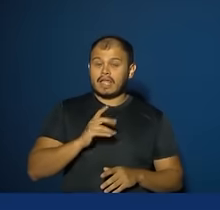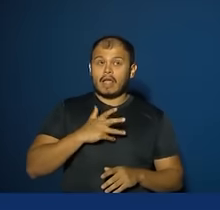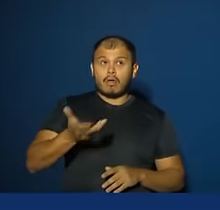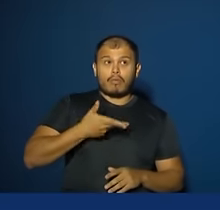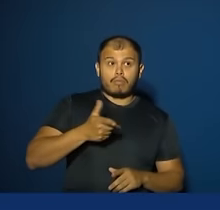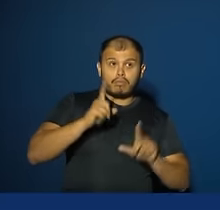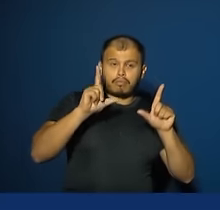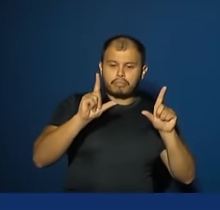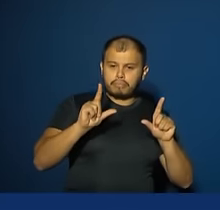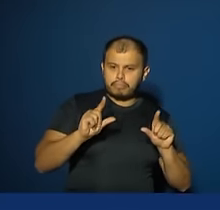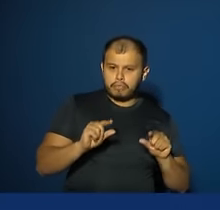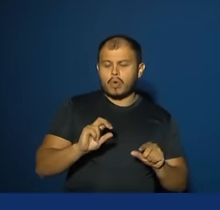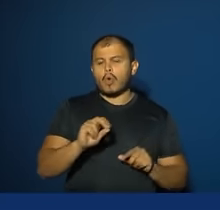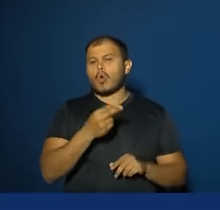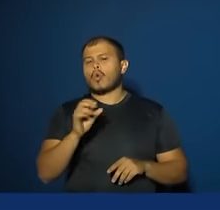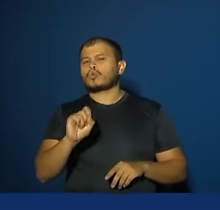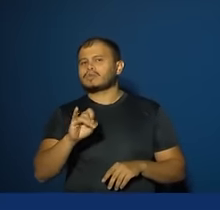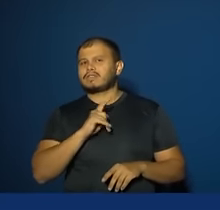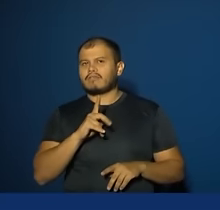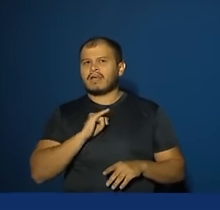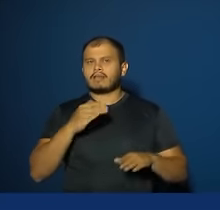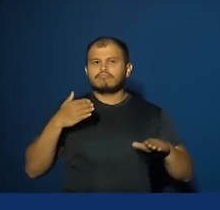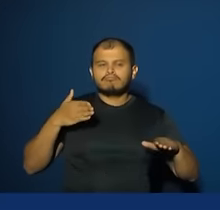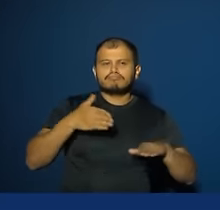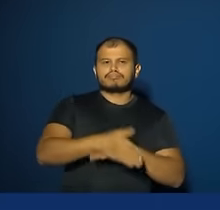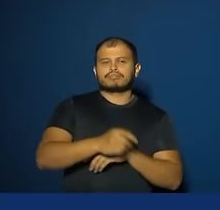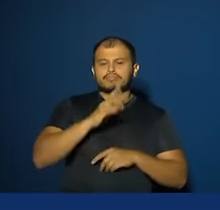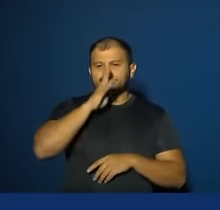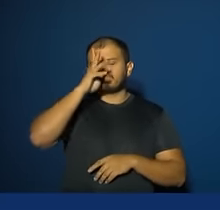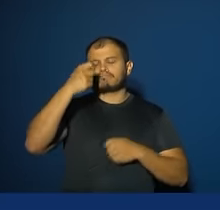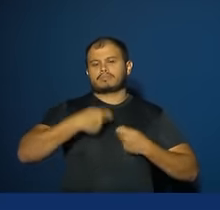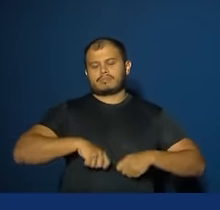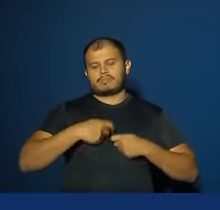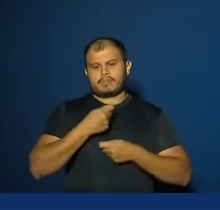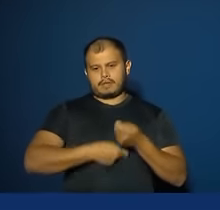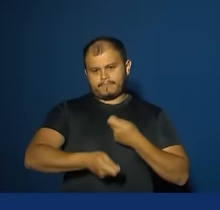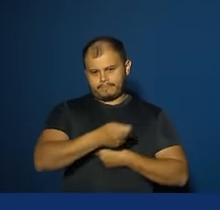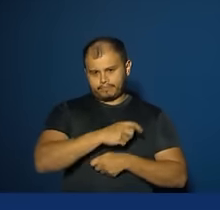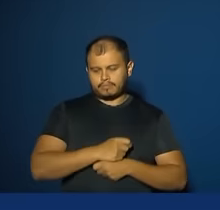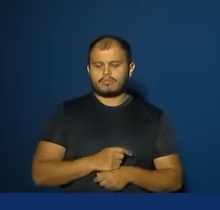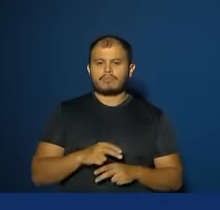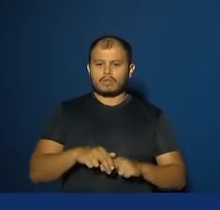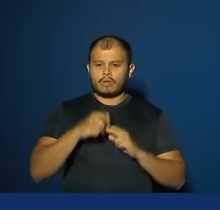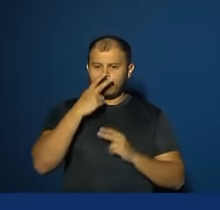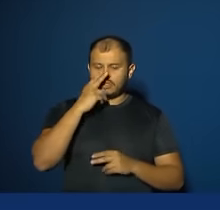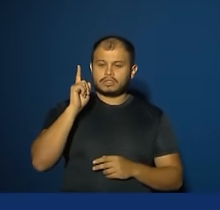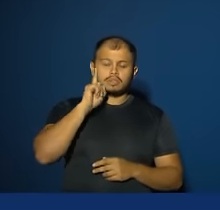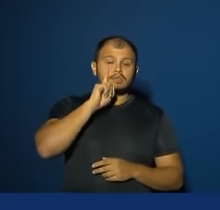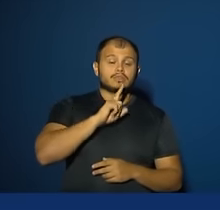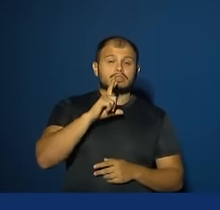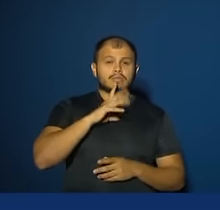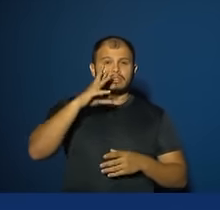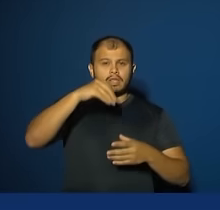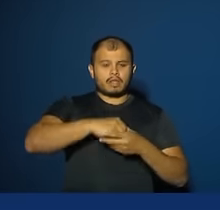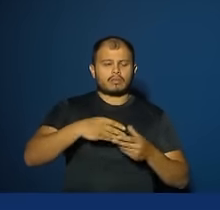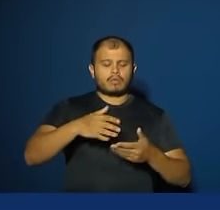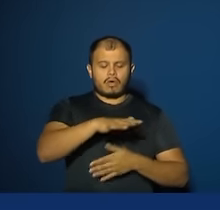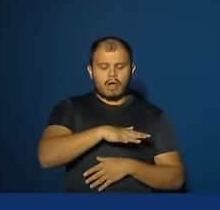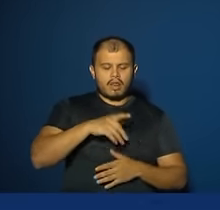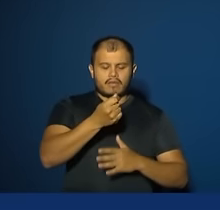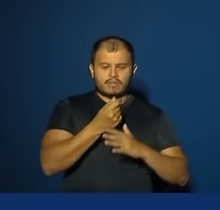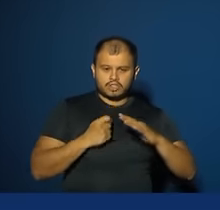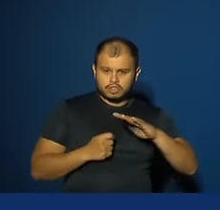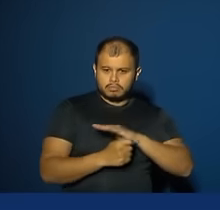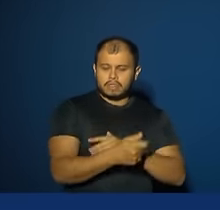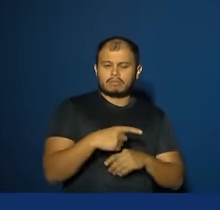e quanto que ainda é a intervenção na economia. Então, assim, eu acho que os Estados Unidos se destaca muito dentro do cenário de investimento,